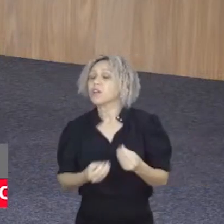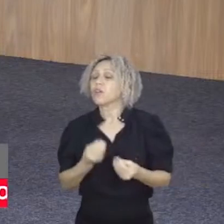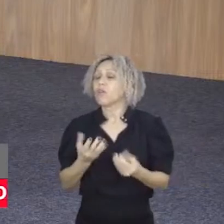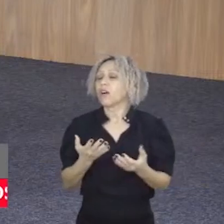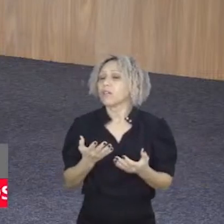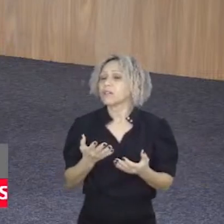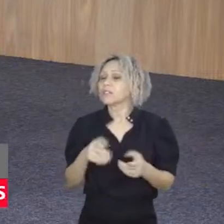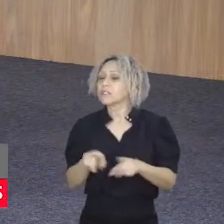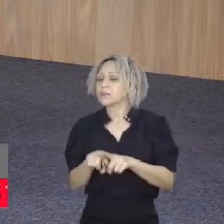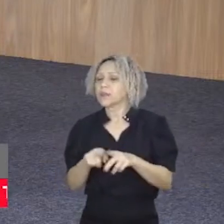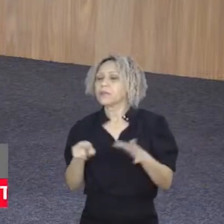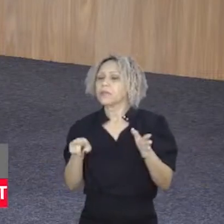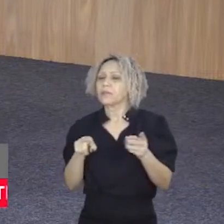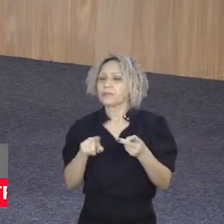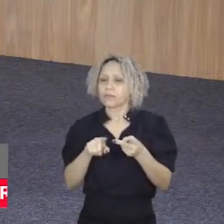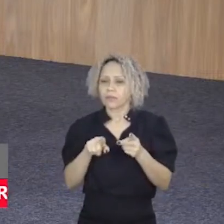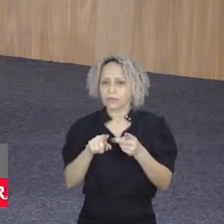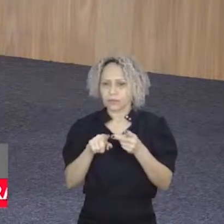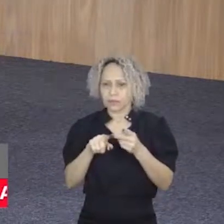receio?